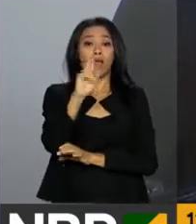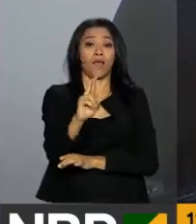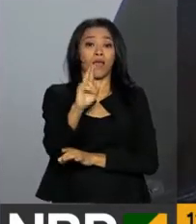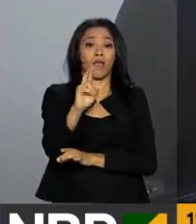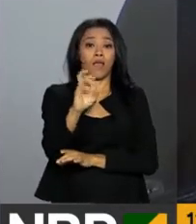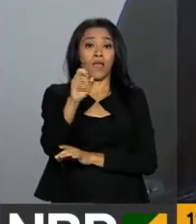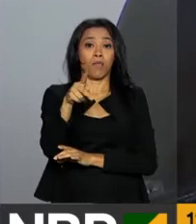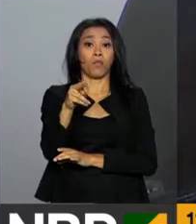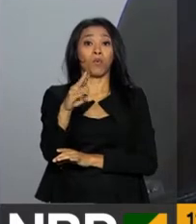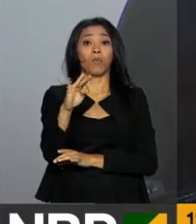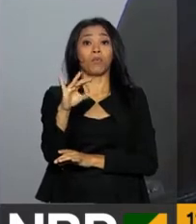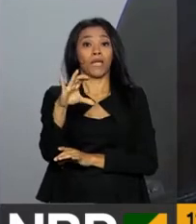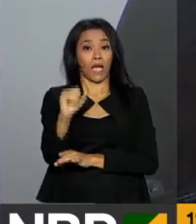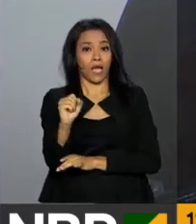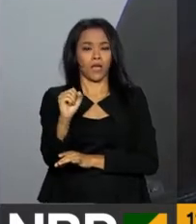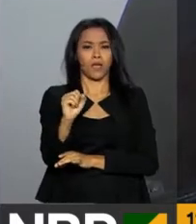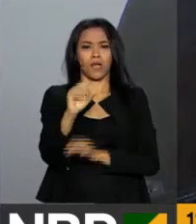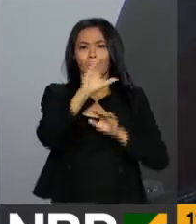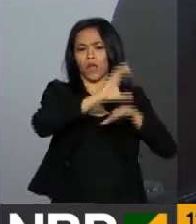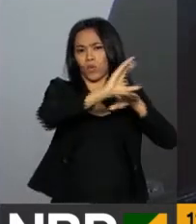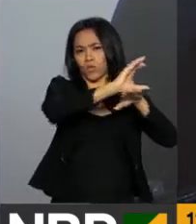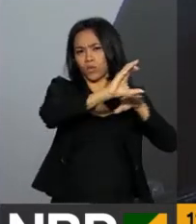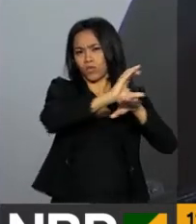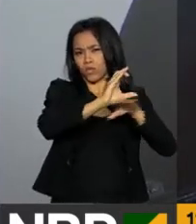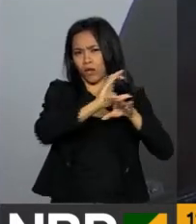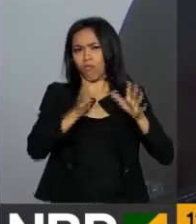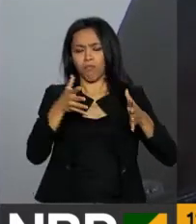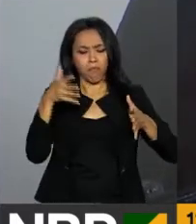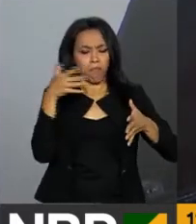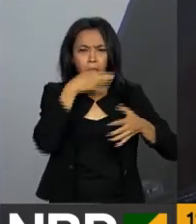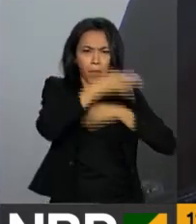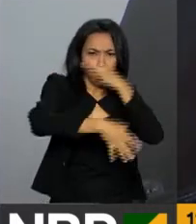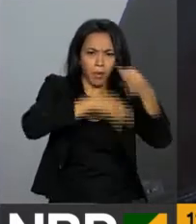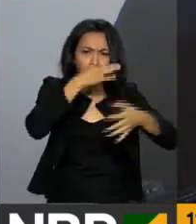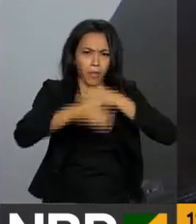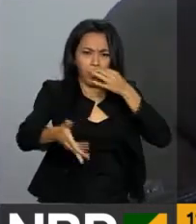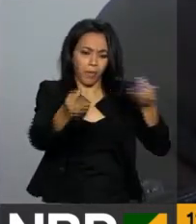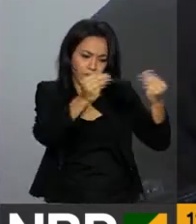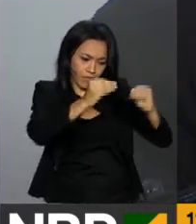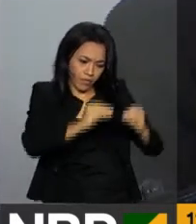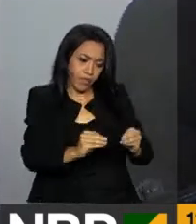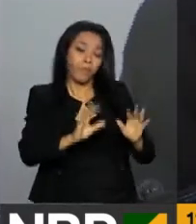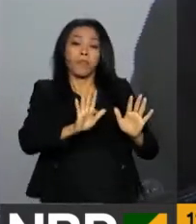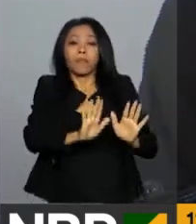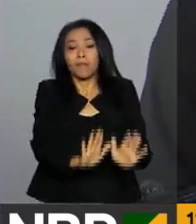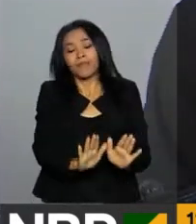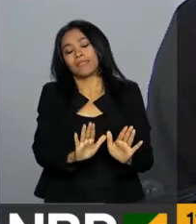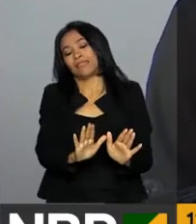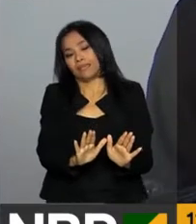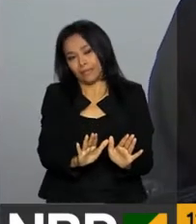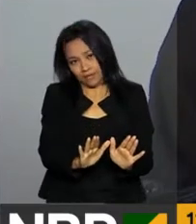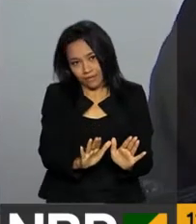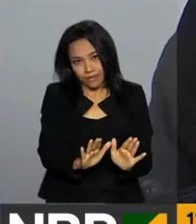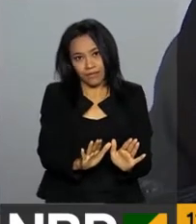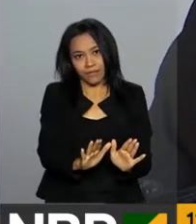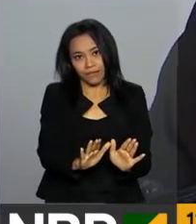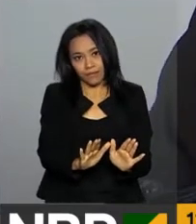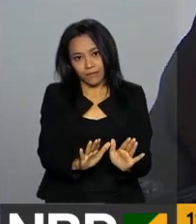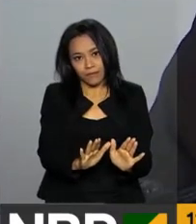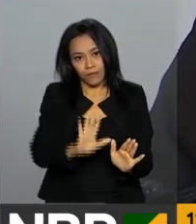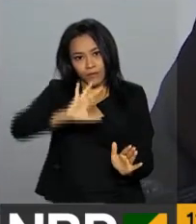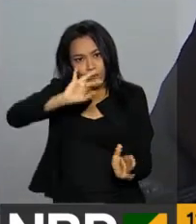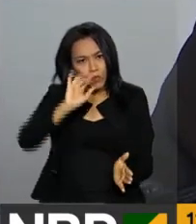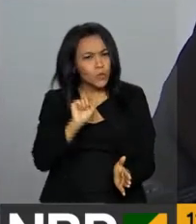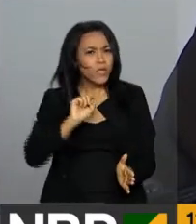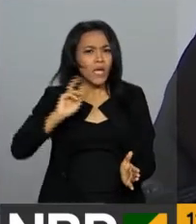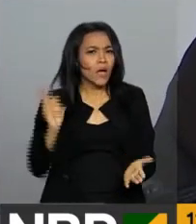você tem uma constituição participativa não é alheia à realidade é é do que